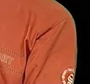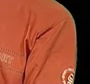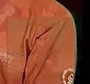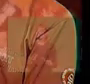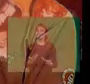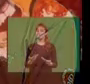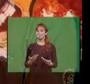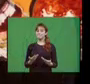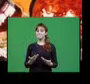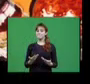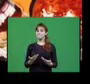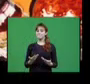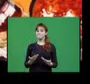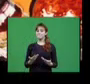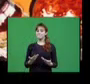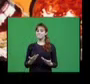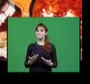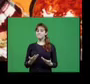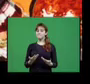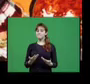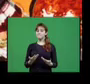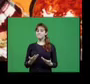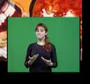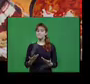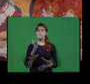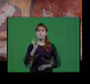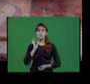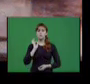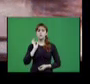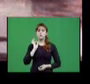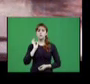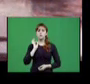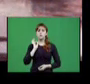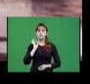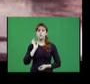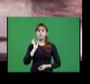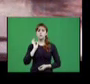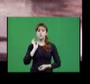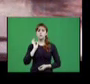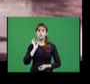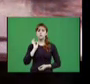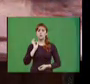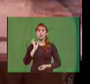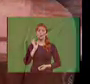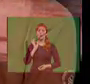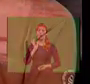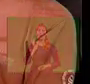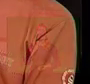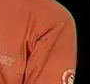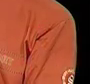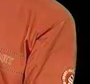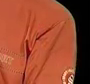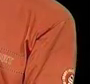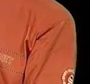existente, nós criarmos um formato novo. A história é um formato novo porque eram pequenos slides fornecidos pelo